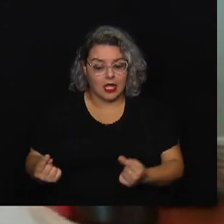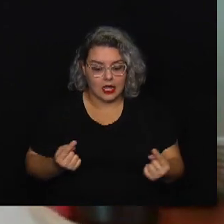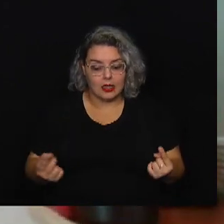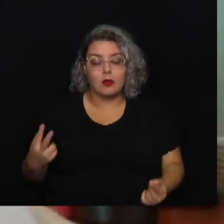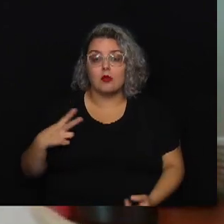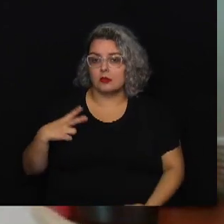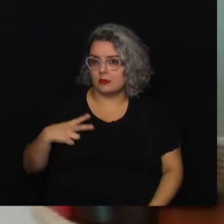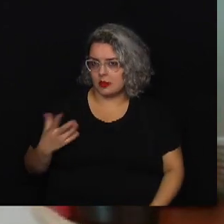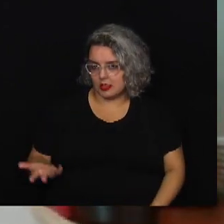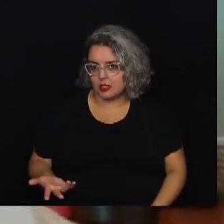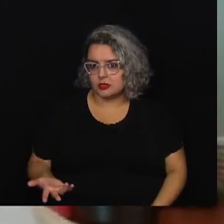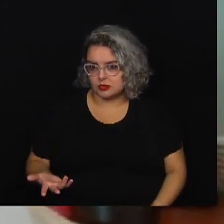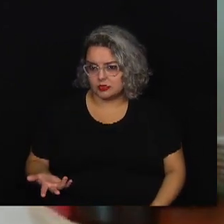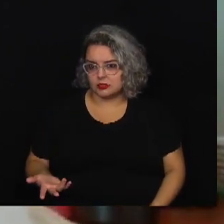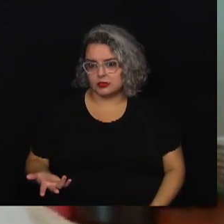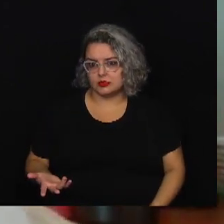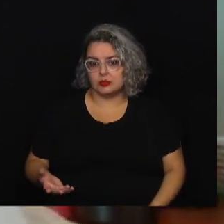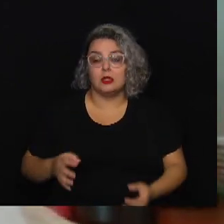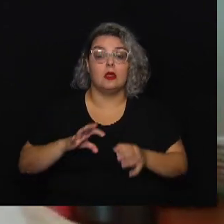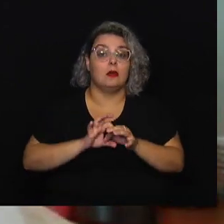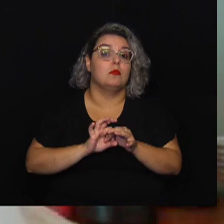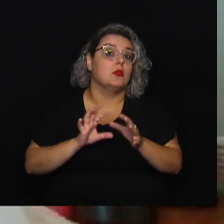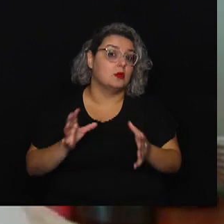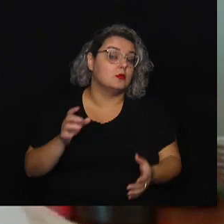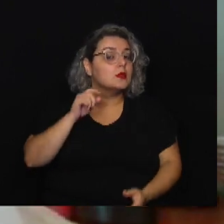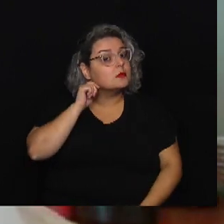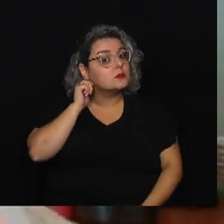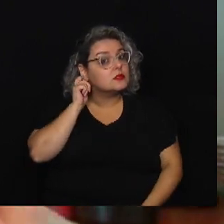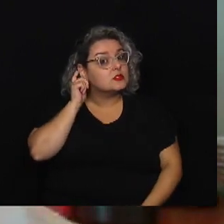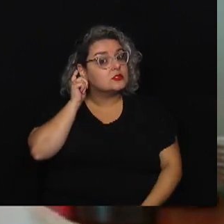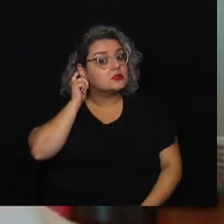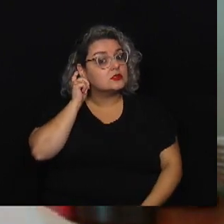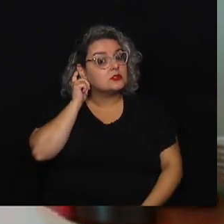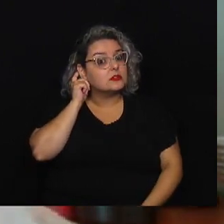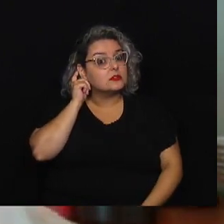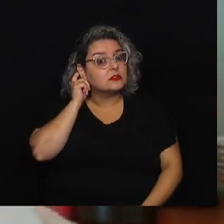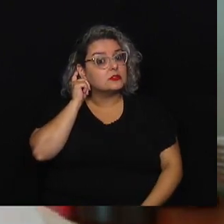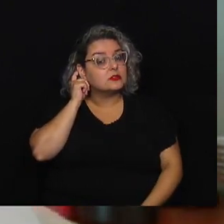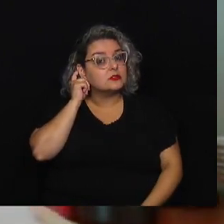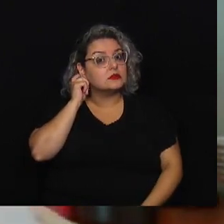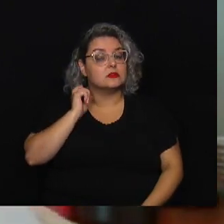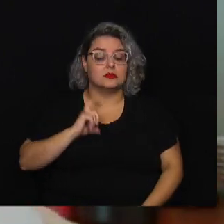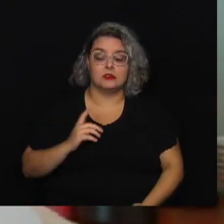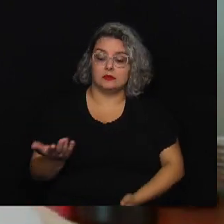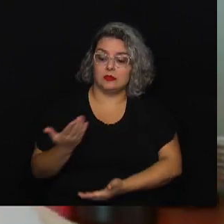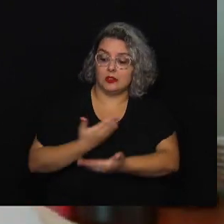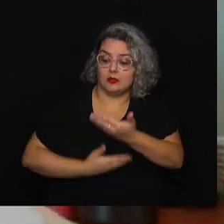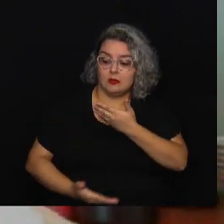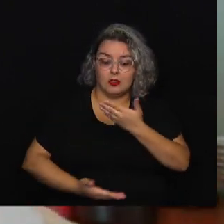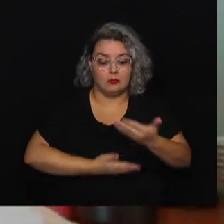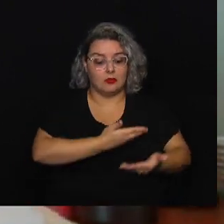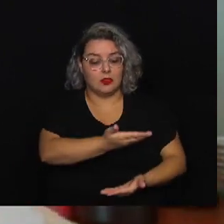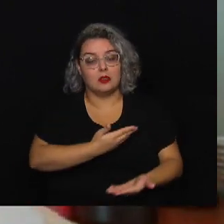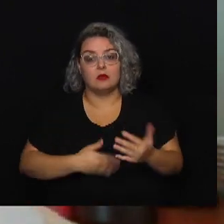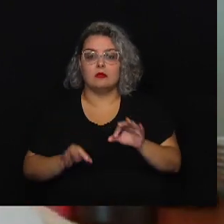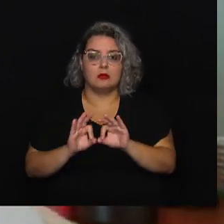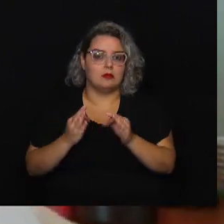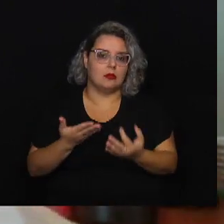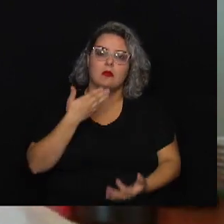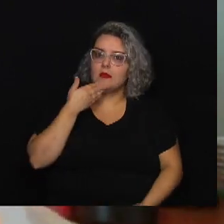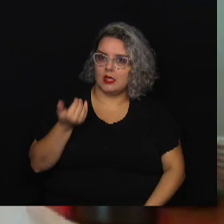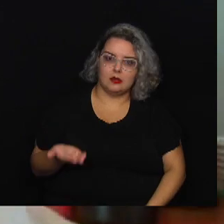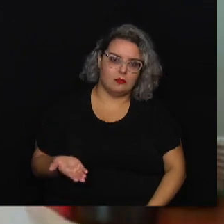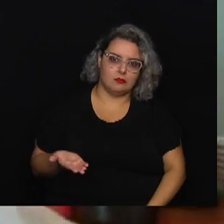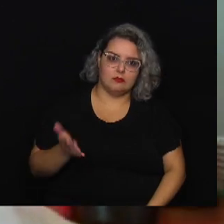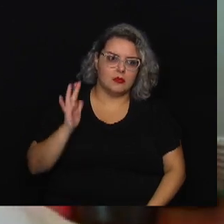né? E permitir que exista uma interlocução entre escola e família, é melhor, mas eu